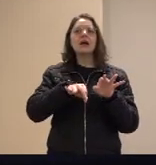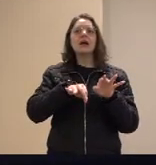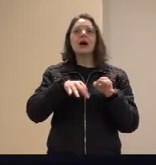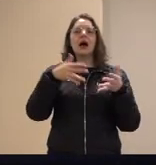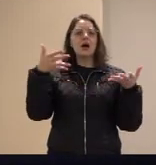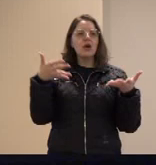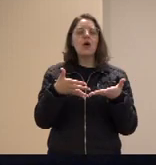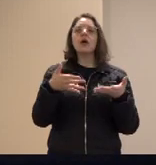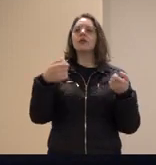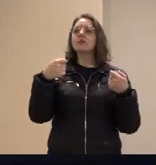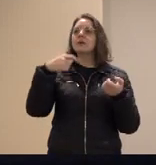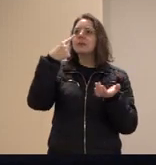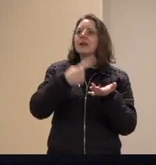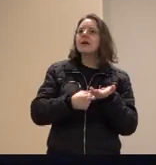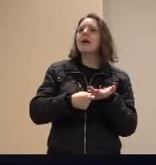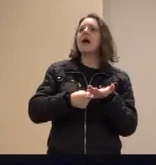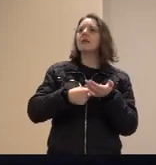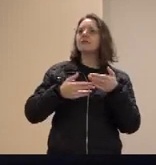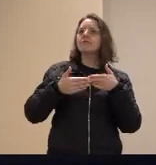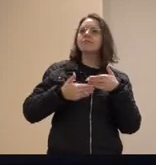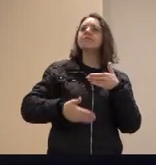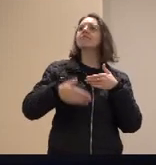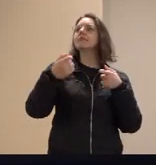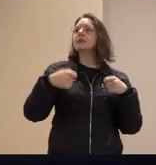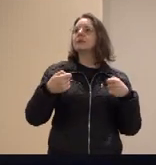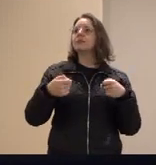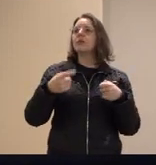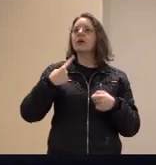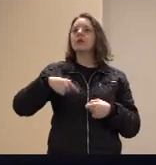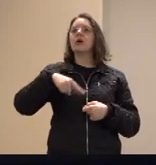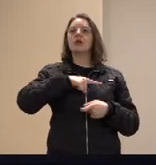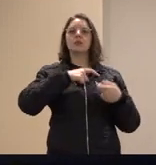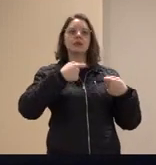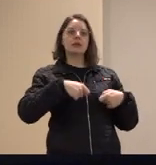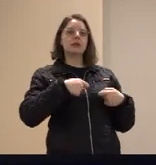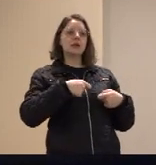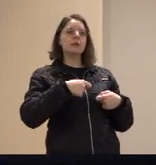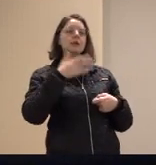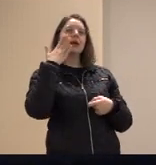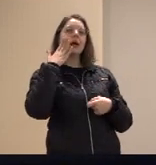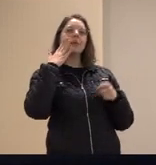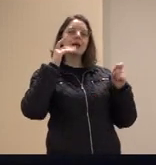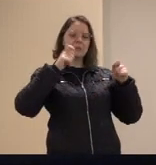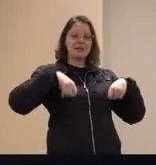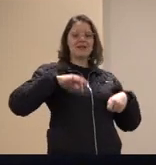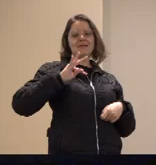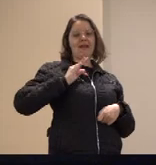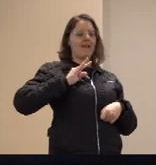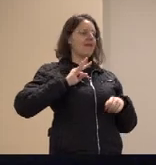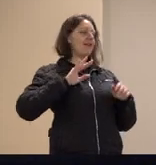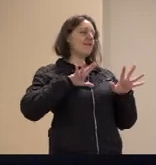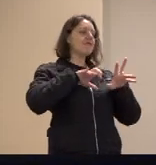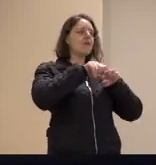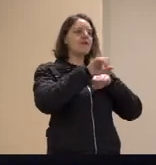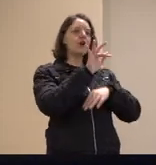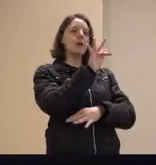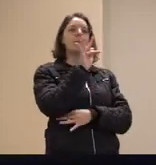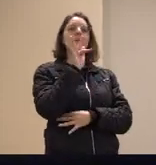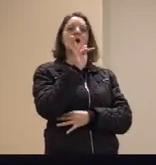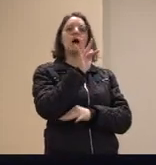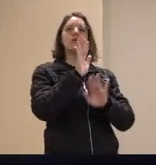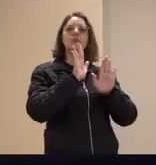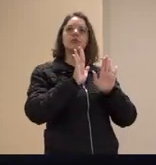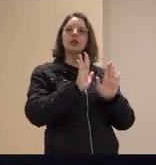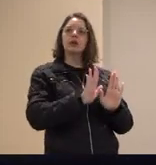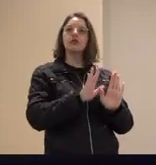momento, nesta quadra histórica. Nós precisamos largar de mão a nossa capacidade técnica e entregar para